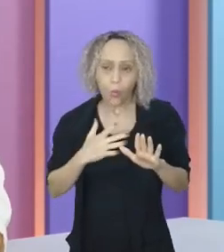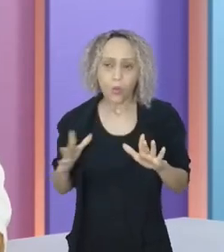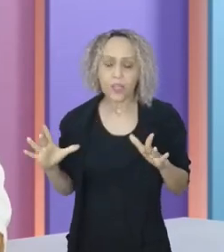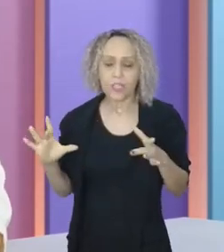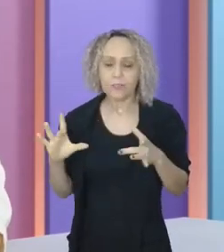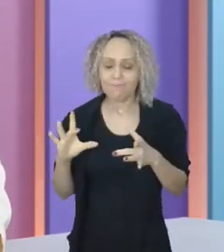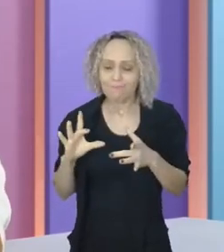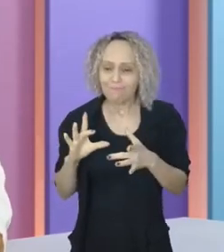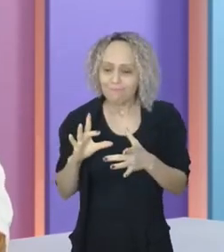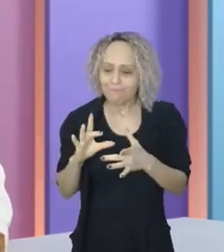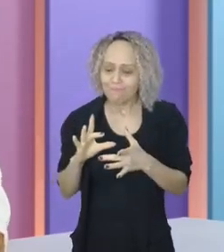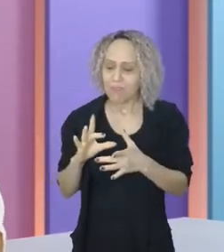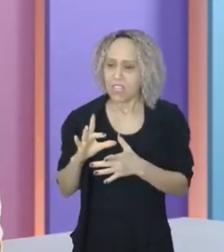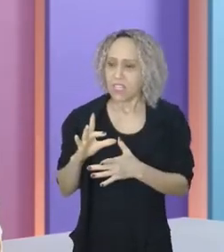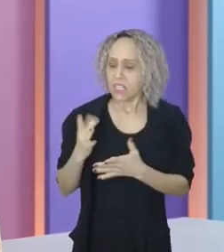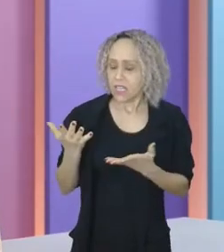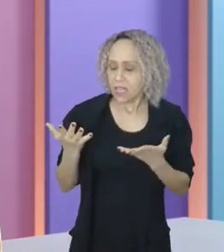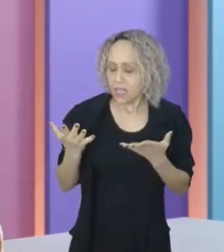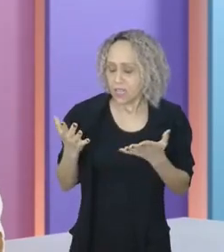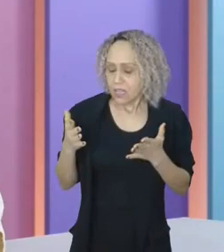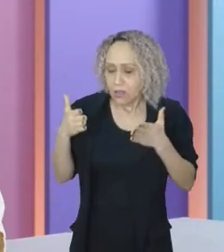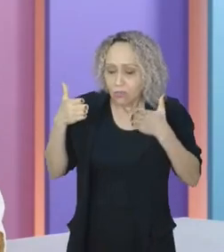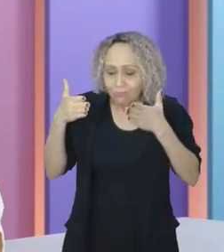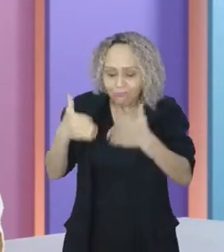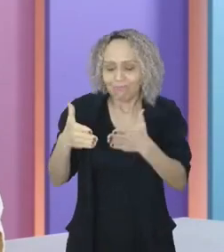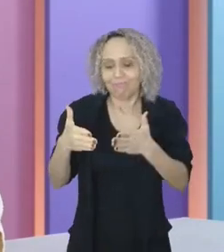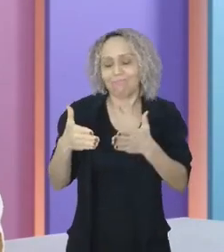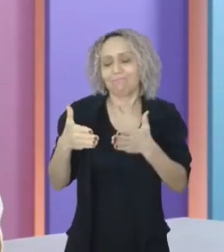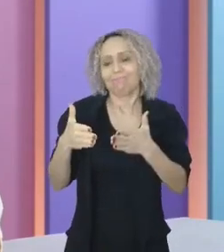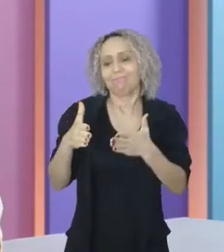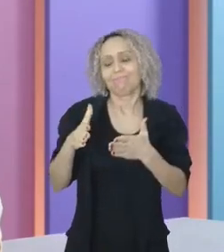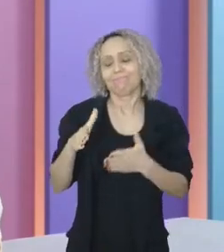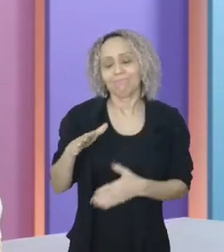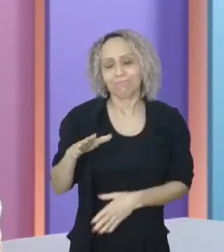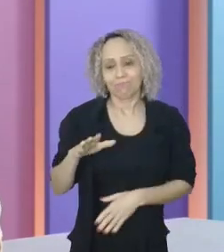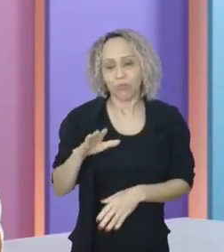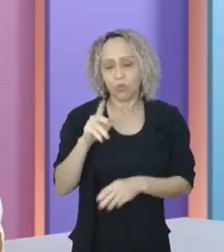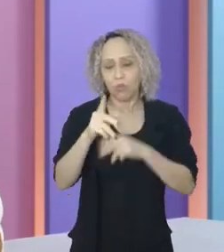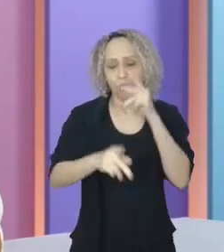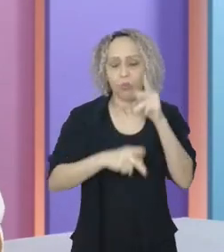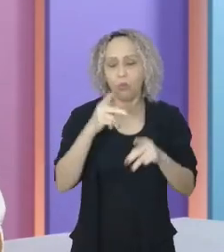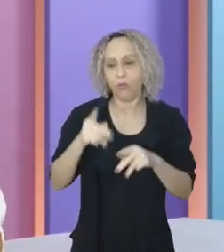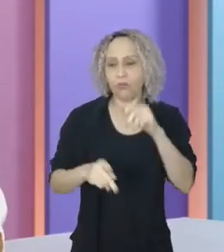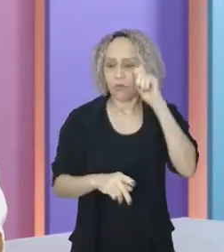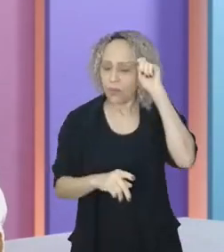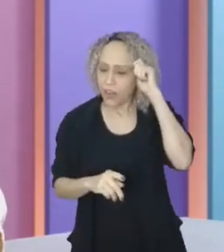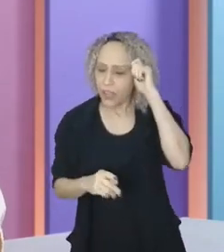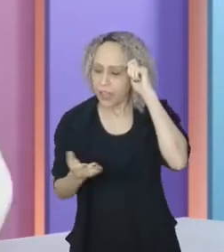para enfrentar as disparidades que foram